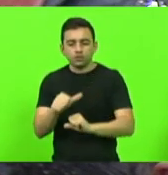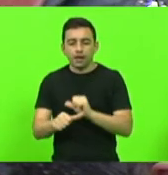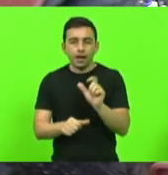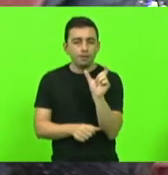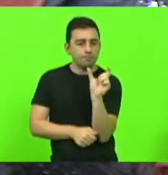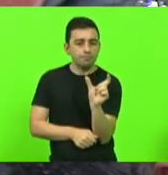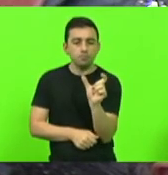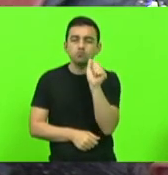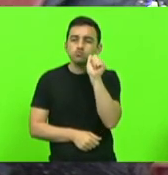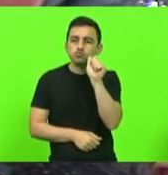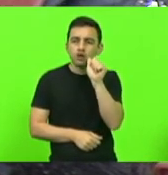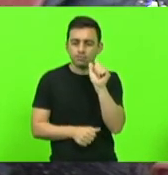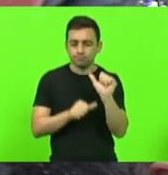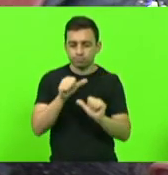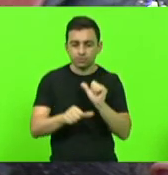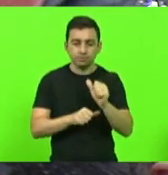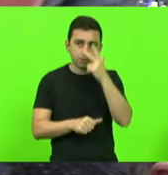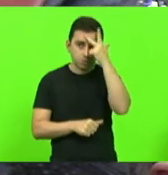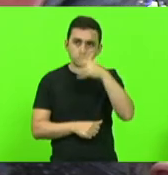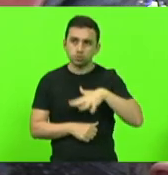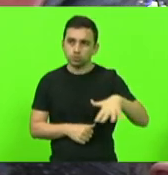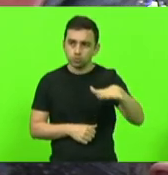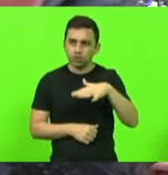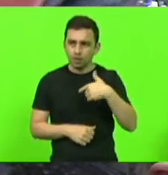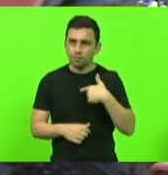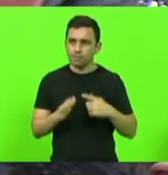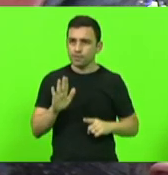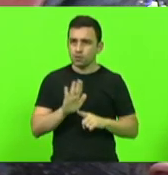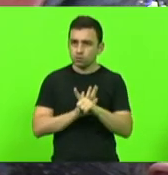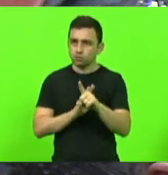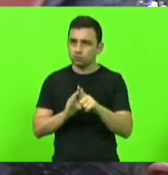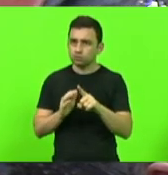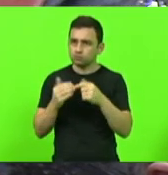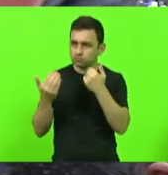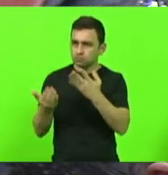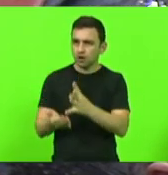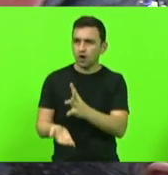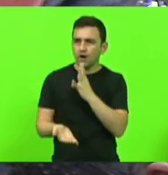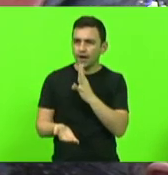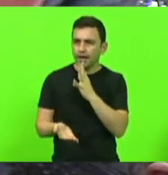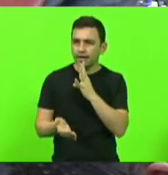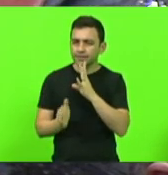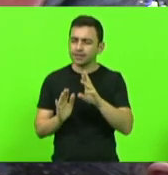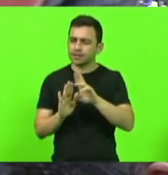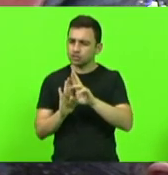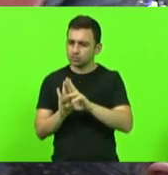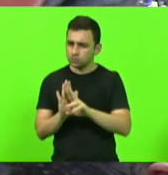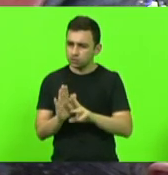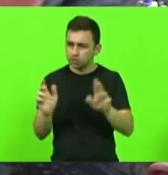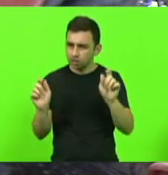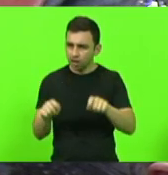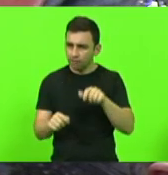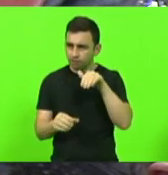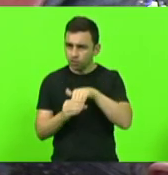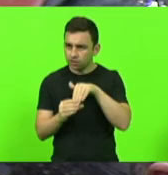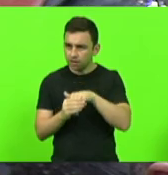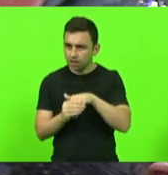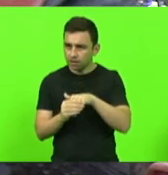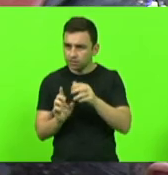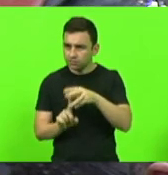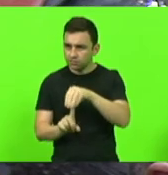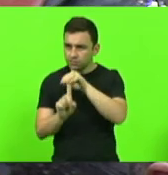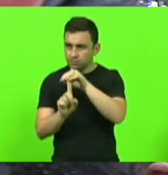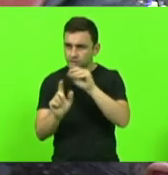mulher por pessoas. Eu pergunto ao senhor, como conhecedor do regimento que é possível votar essa emenda em destaque?